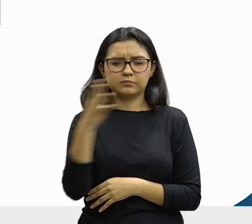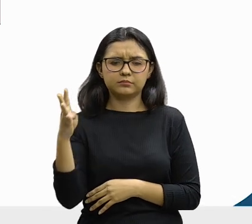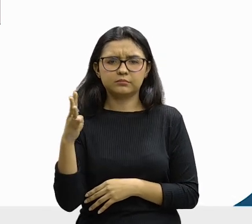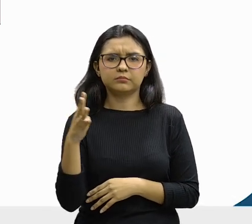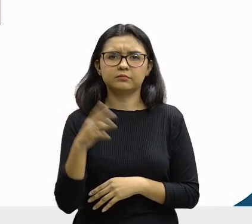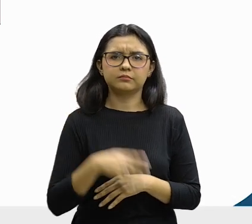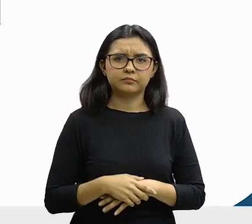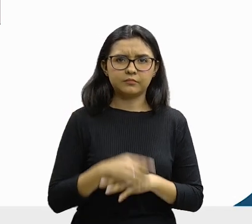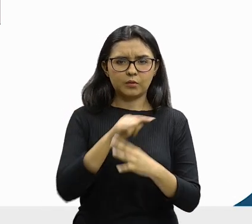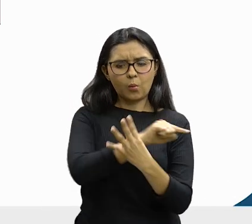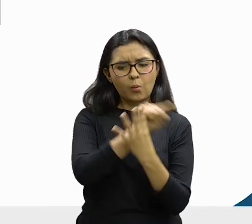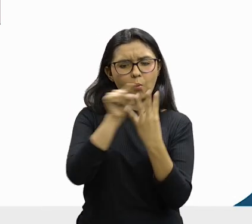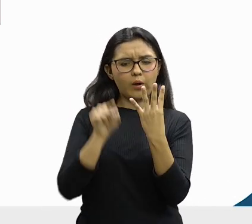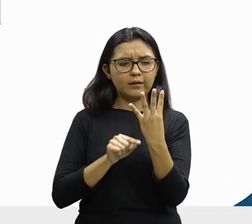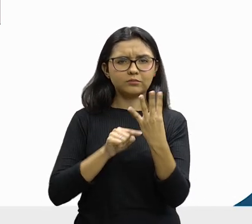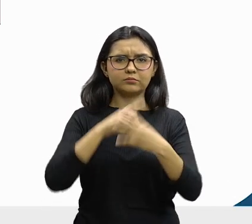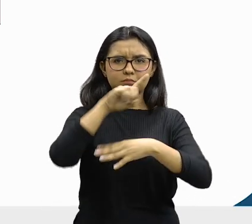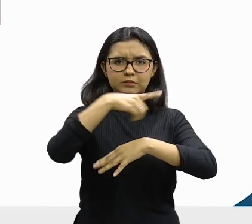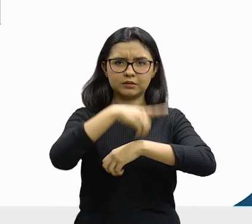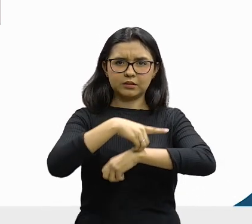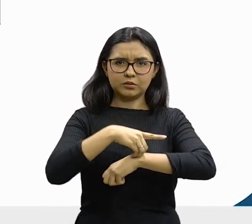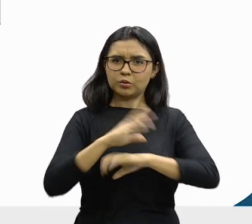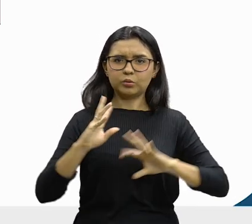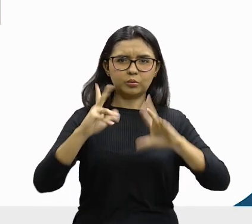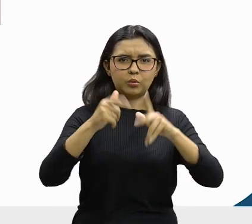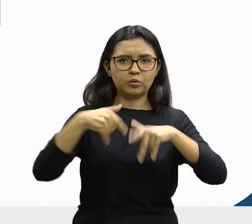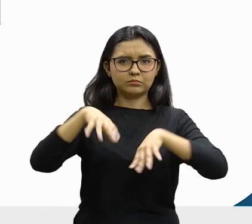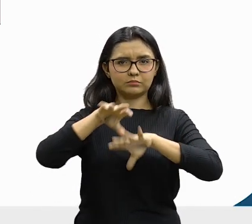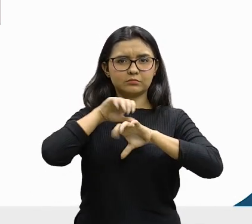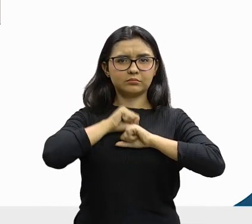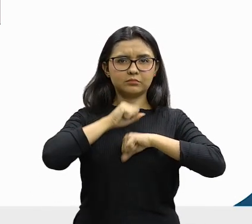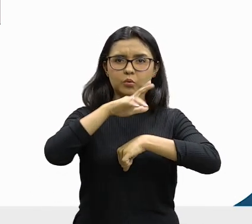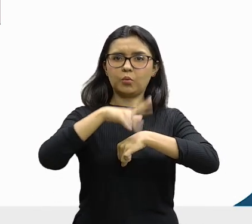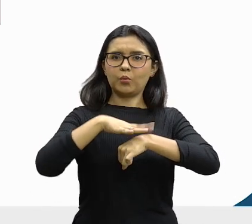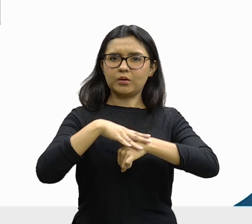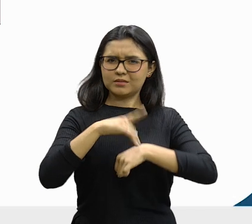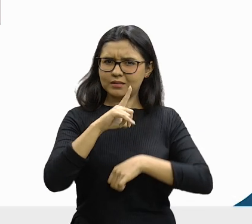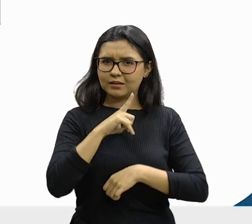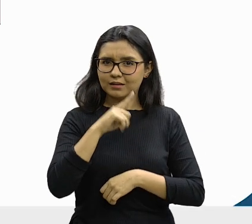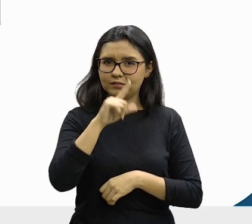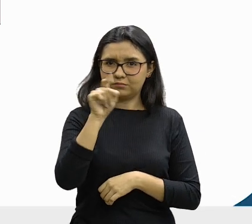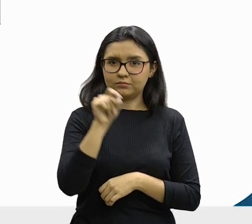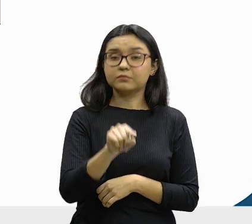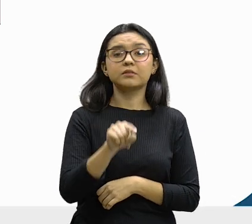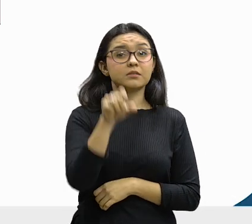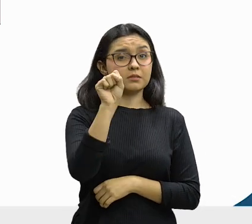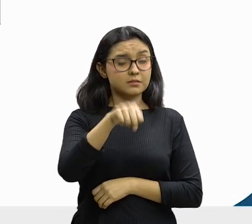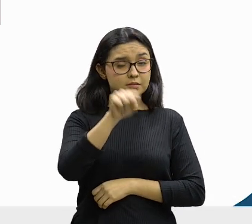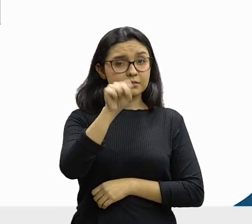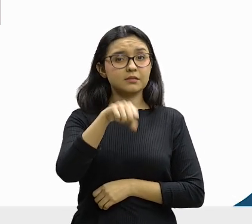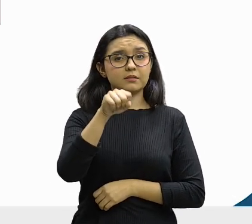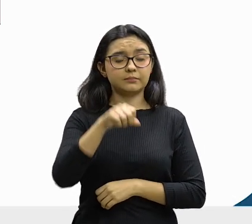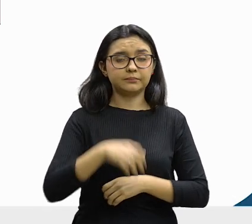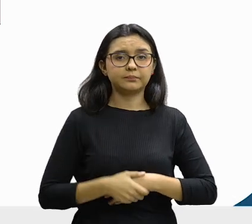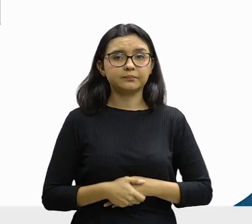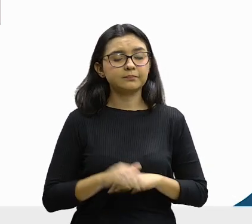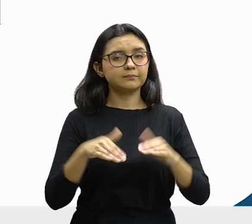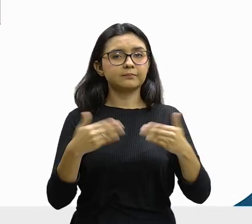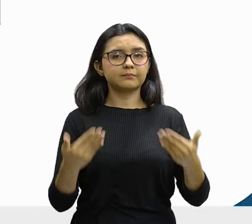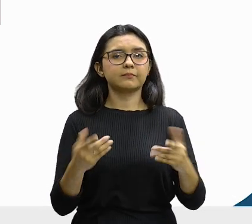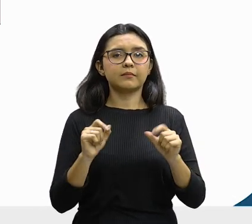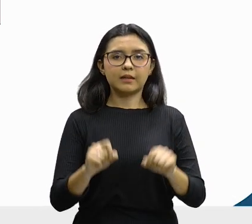pegar 4 vezes dengue, eu já peguei todos os tipos da dengue que existem? Sim, é exatamente isso. E